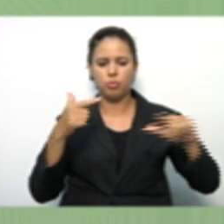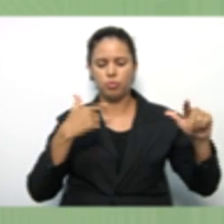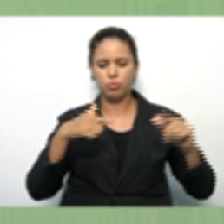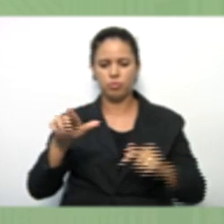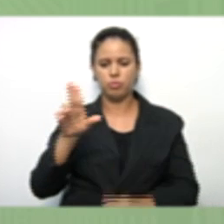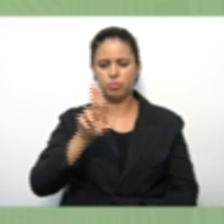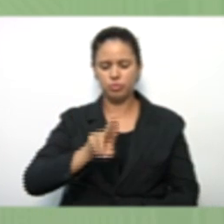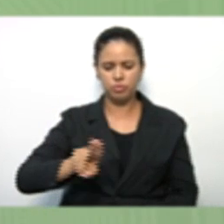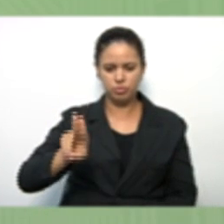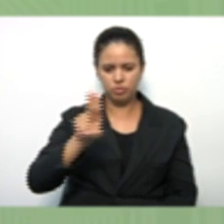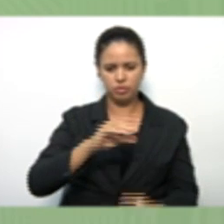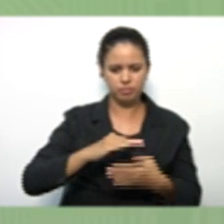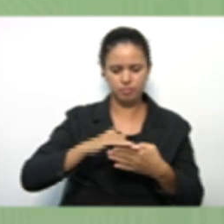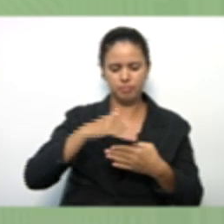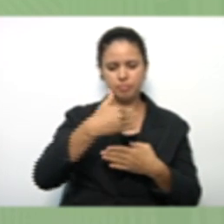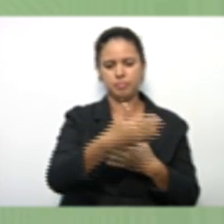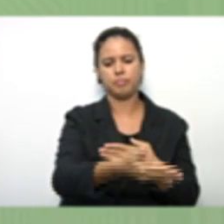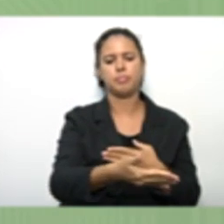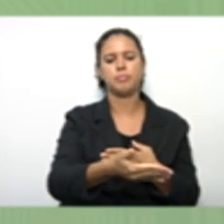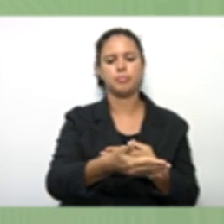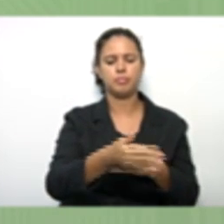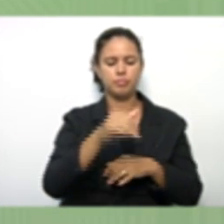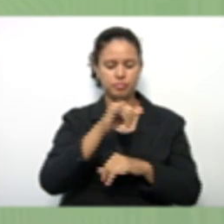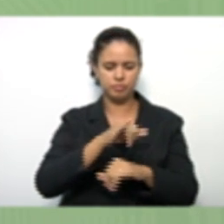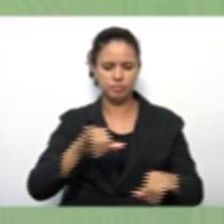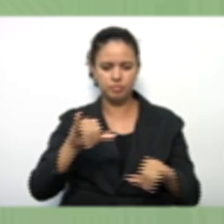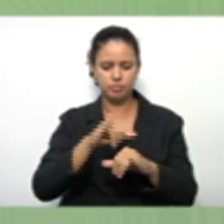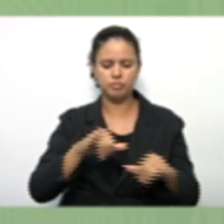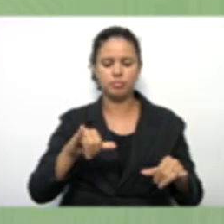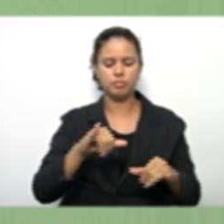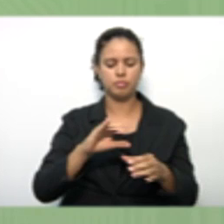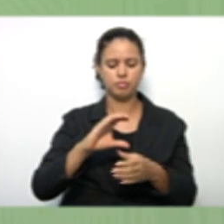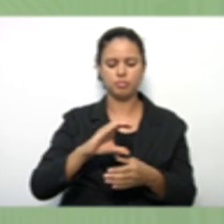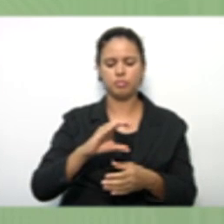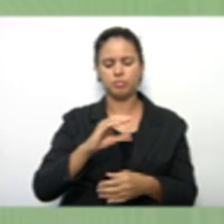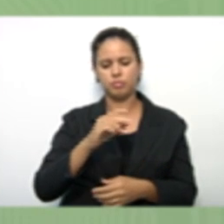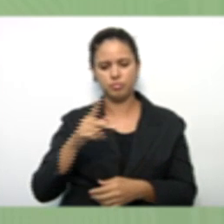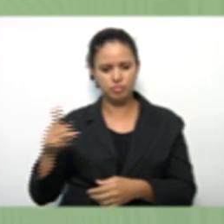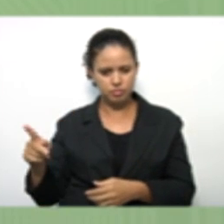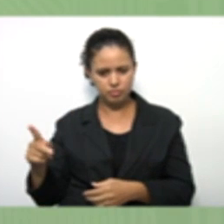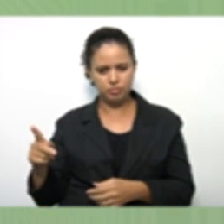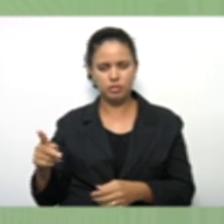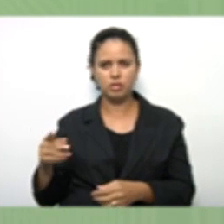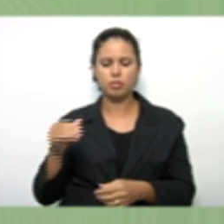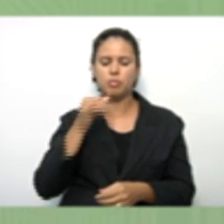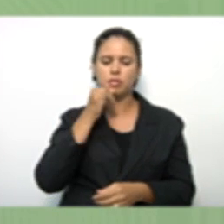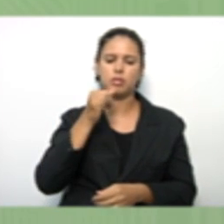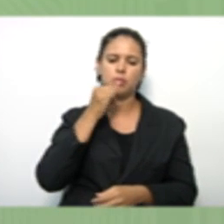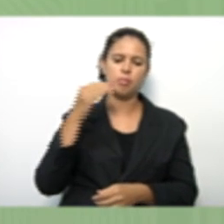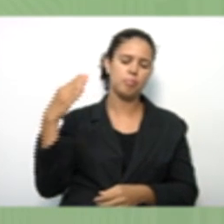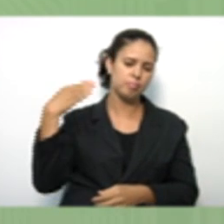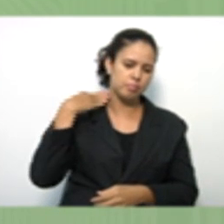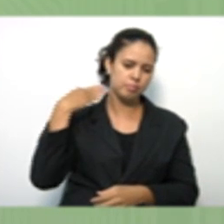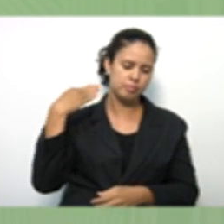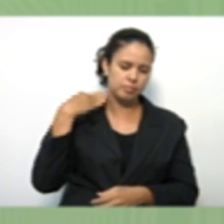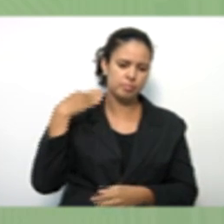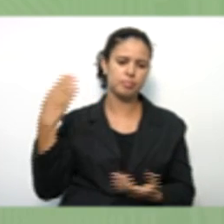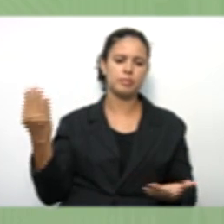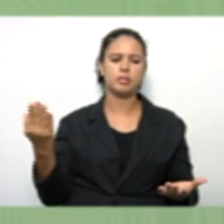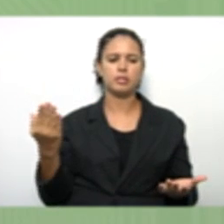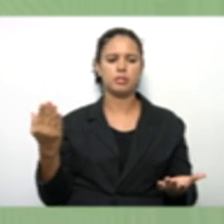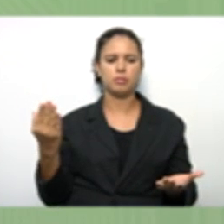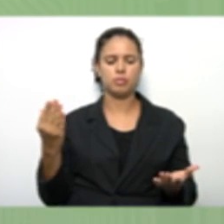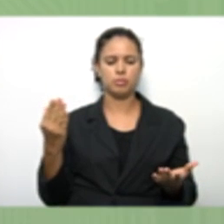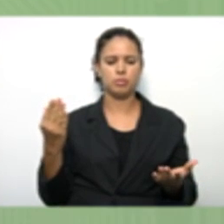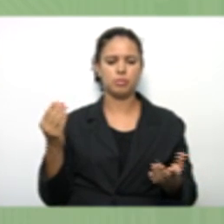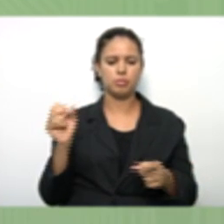externos das informações contábeis, que são os bancos, são as instituições financeiras que muitas vezes emprestam dinheiro